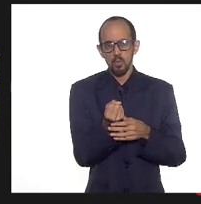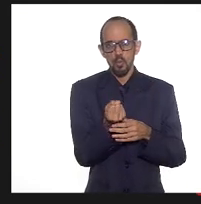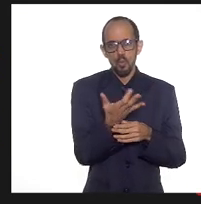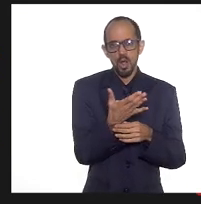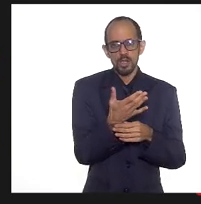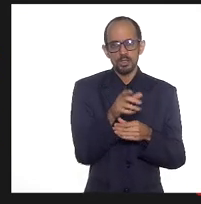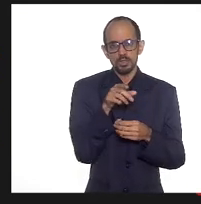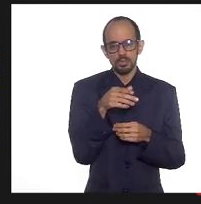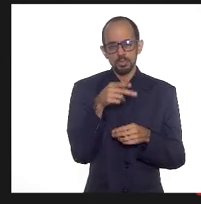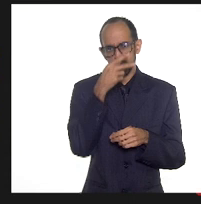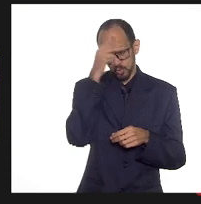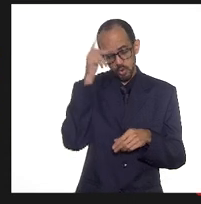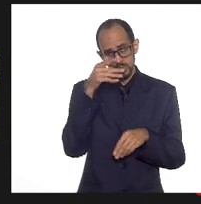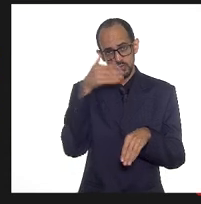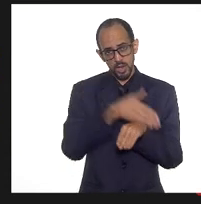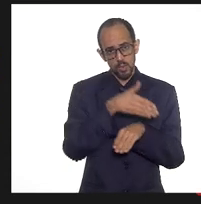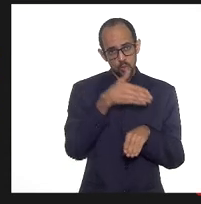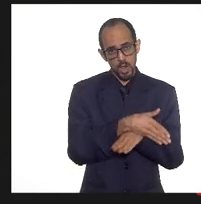membros,